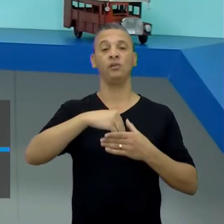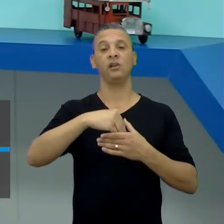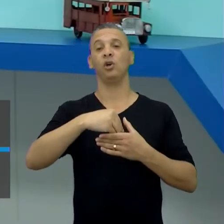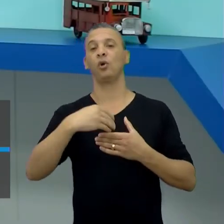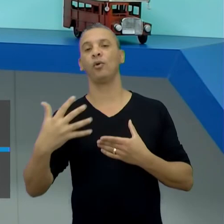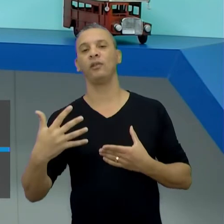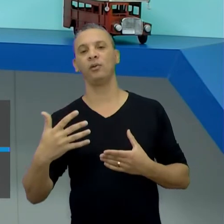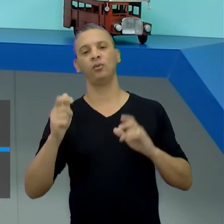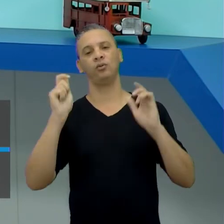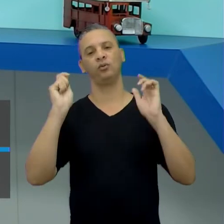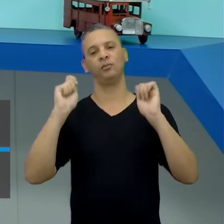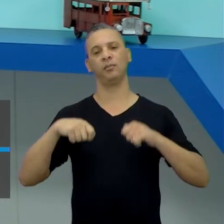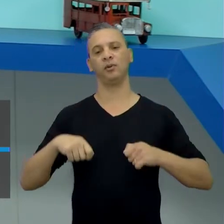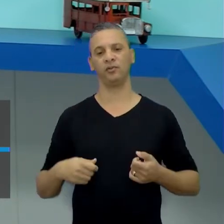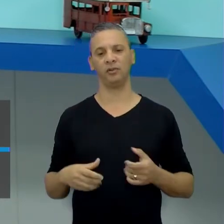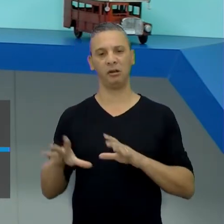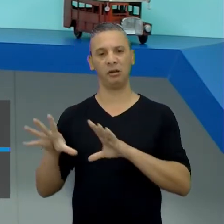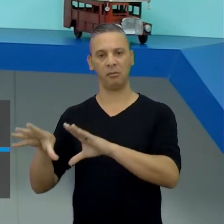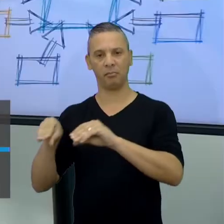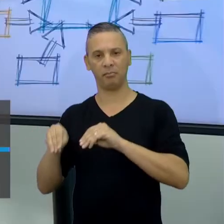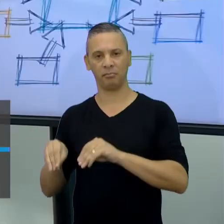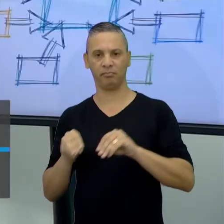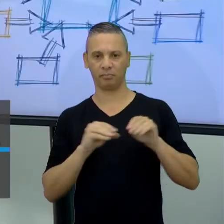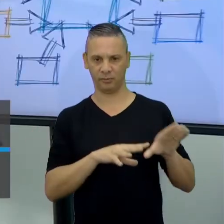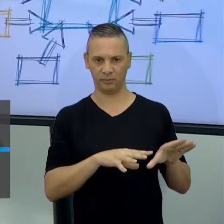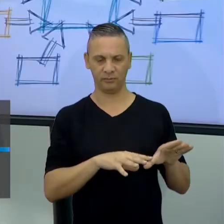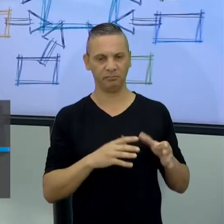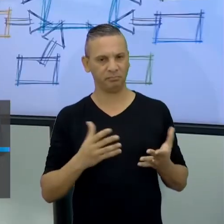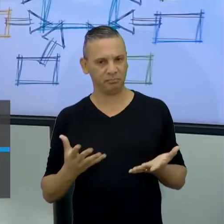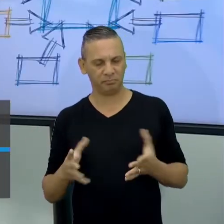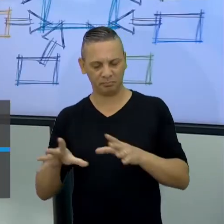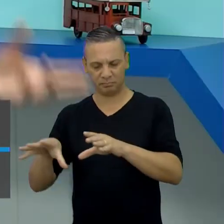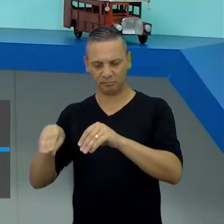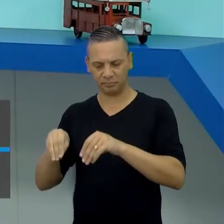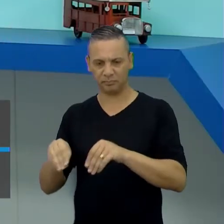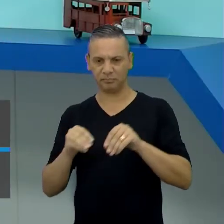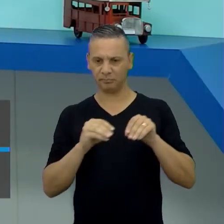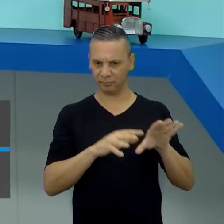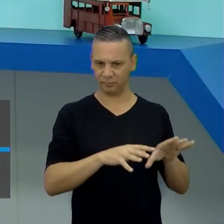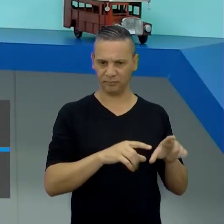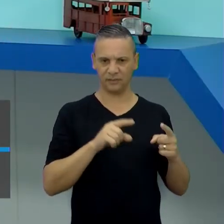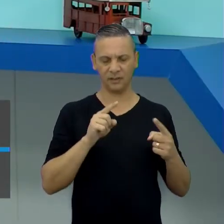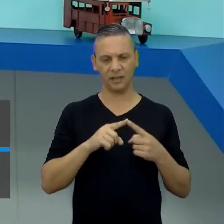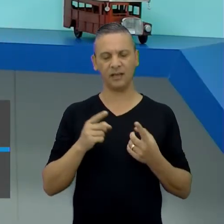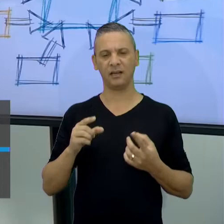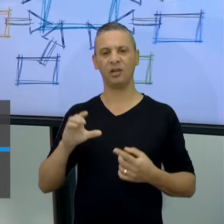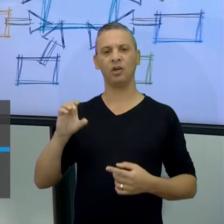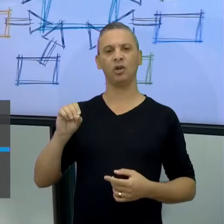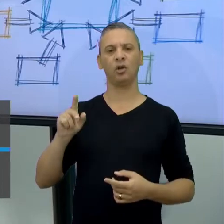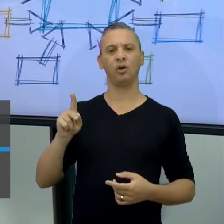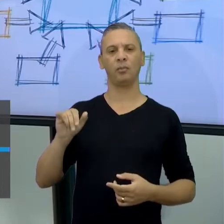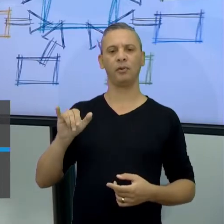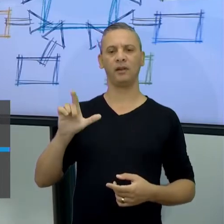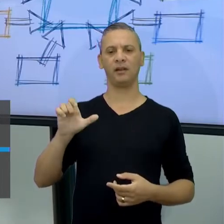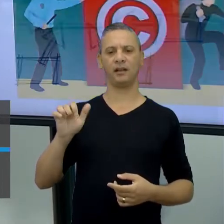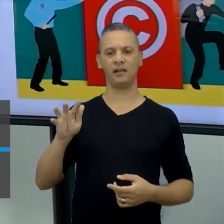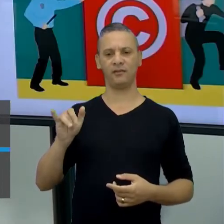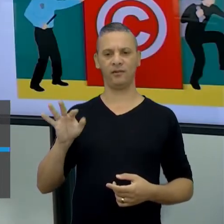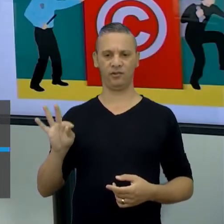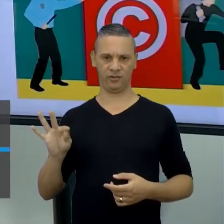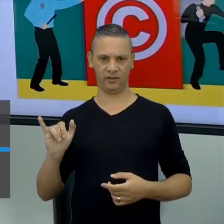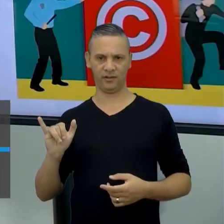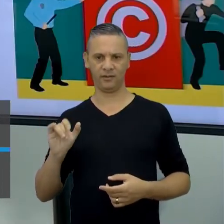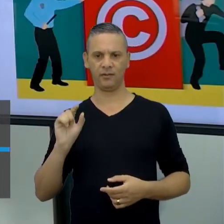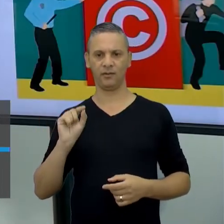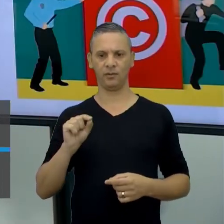se tem ou não, se copia, é plágio, sim, também. Copyleft... Não seria plágio, seria pegar exatamente uma que não é tua. Copyleft é o contrário do copyright. O